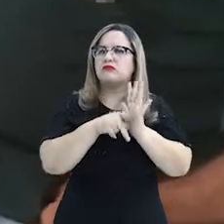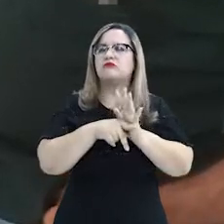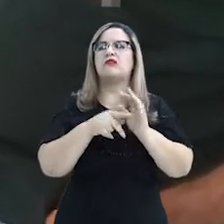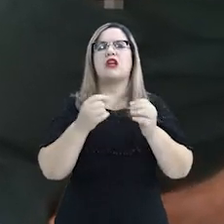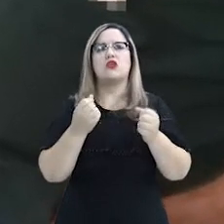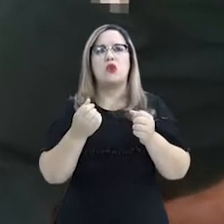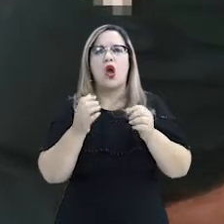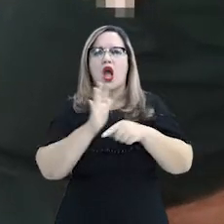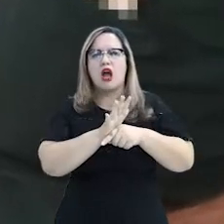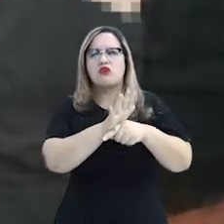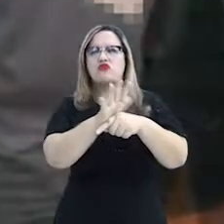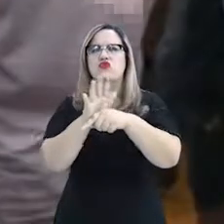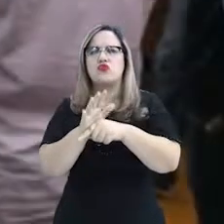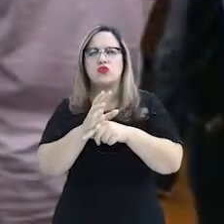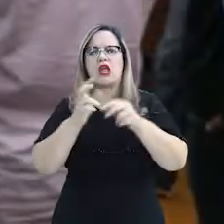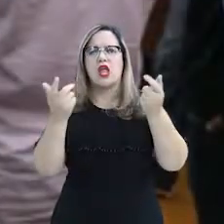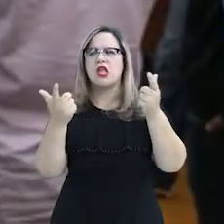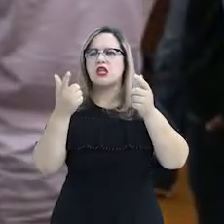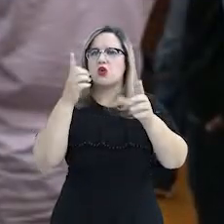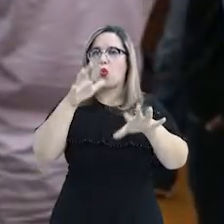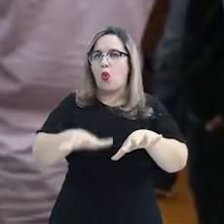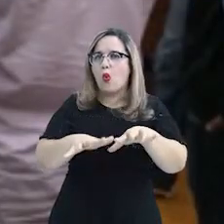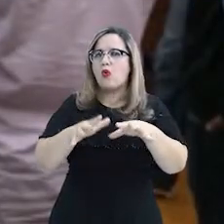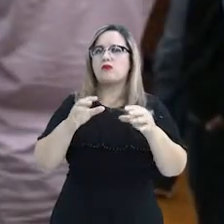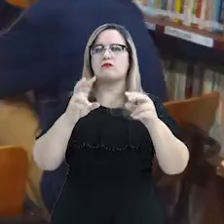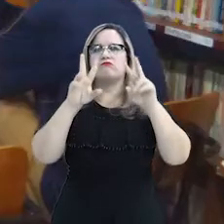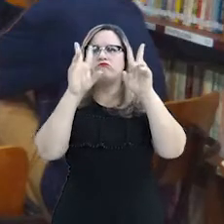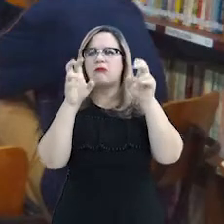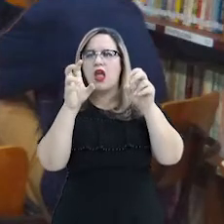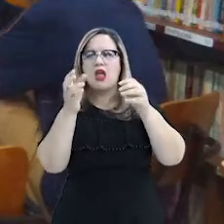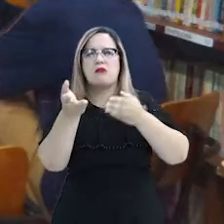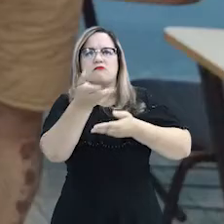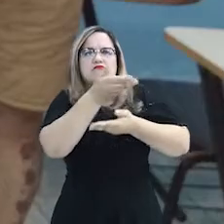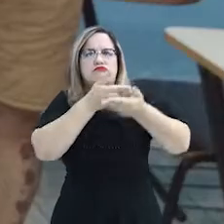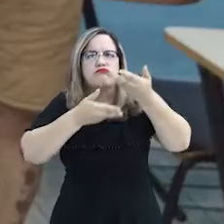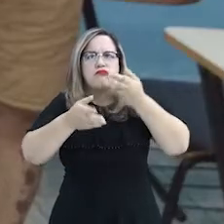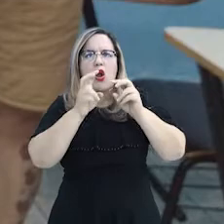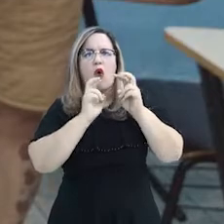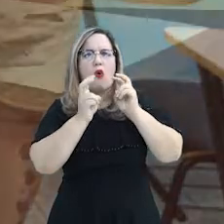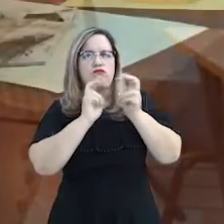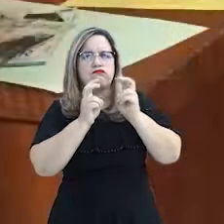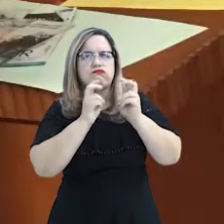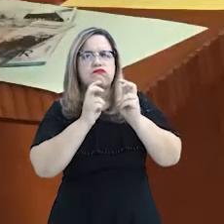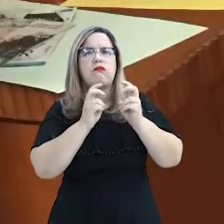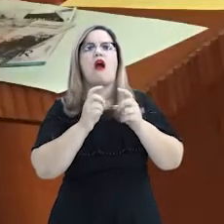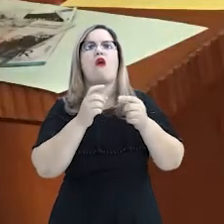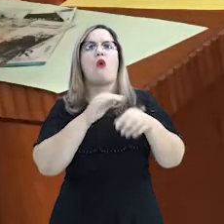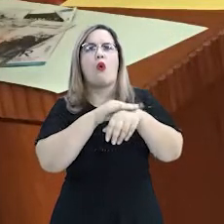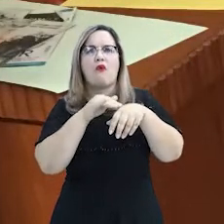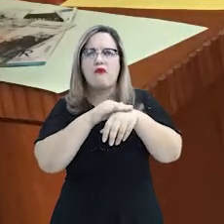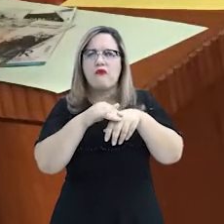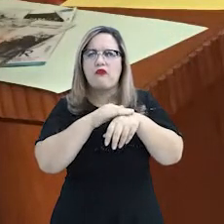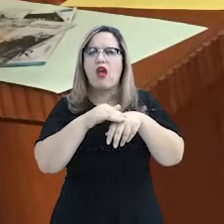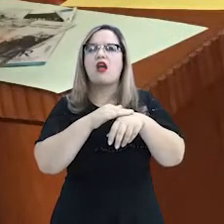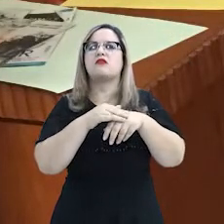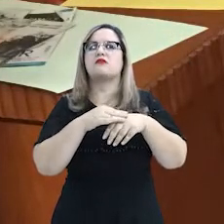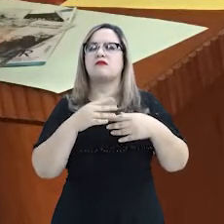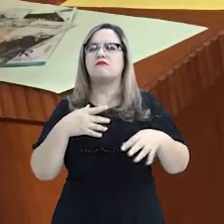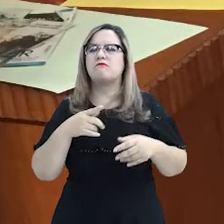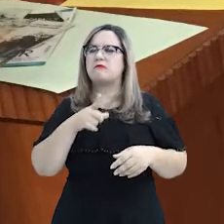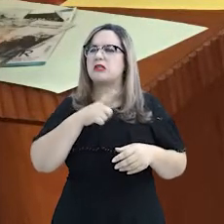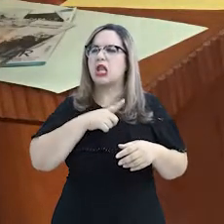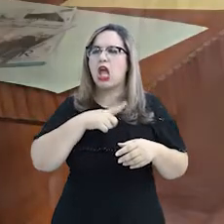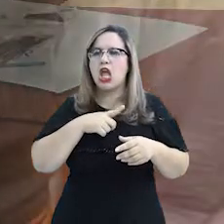de encontros temáticos, rodas de conversa, estudos, oficinas. A iniciativa promove